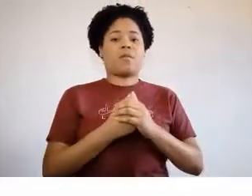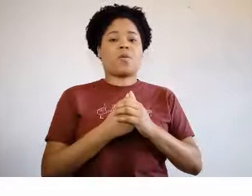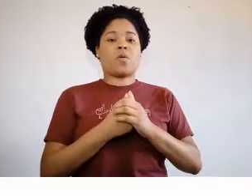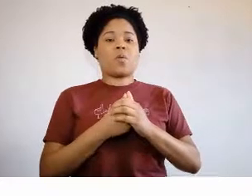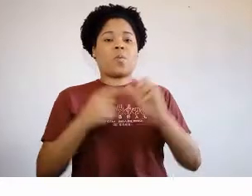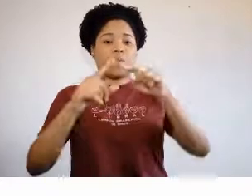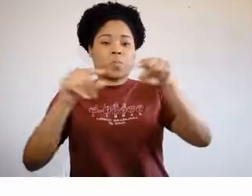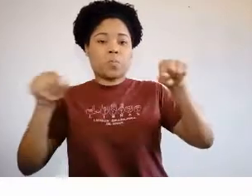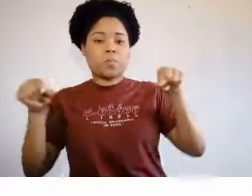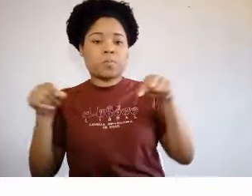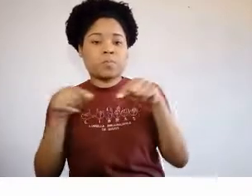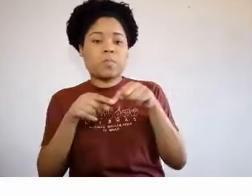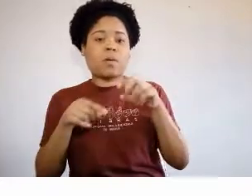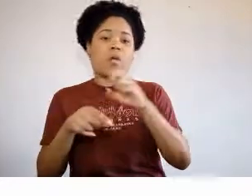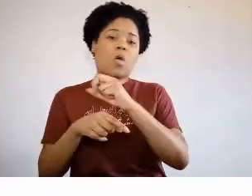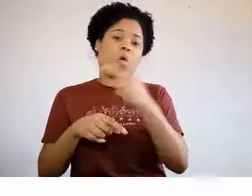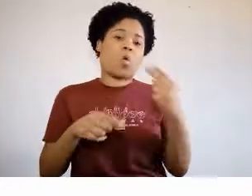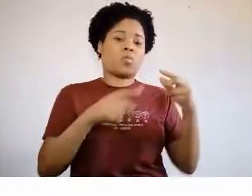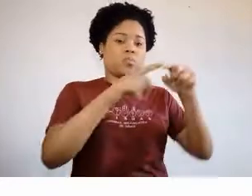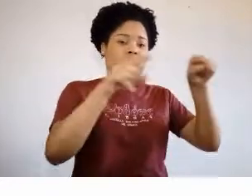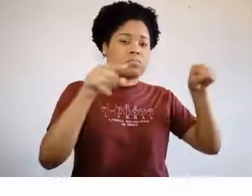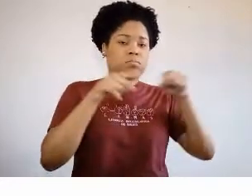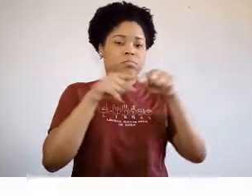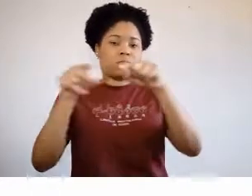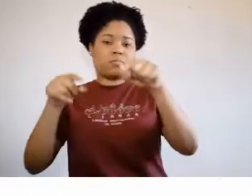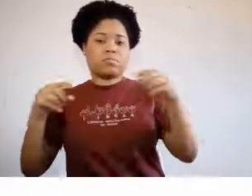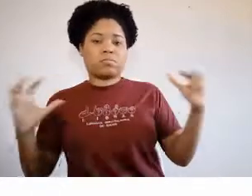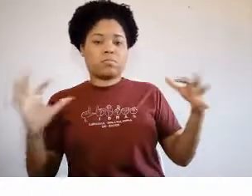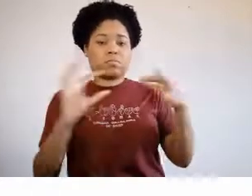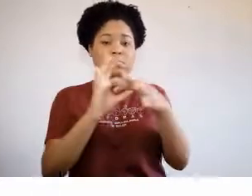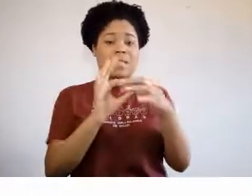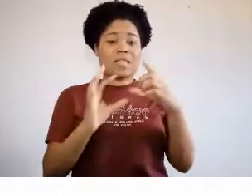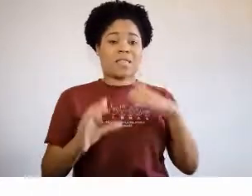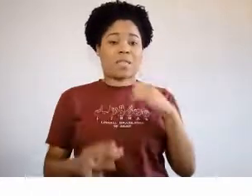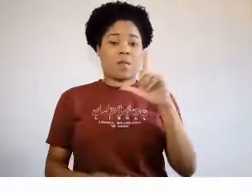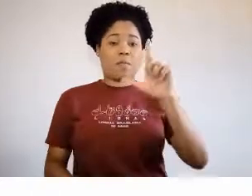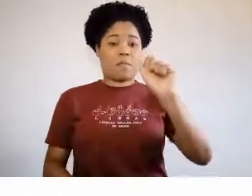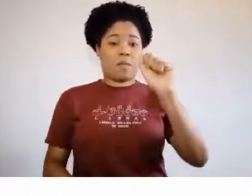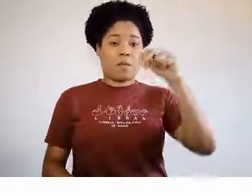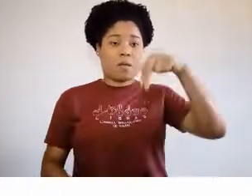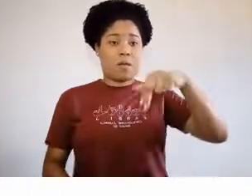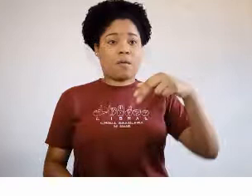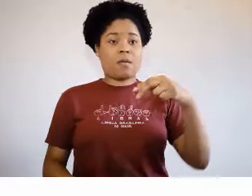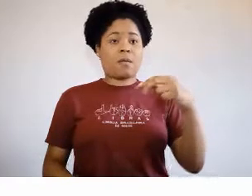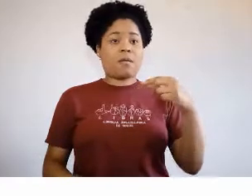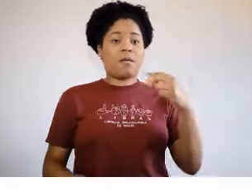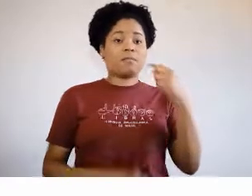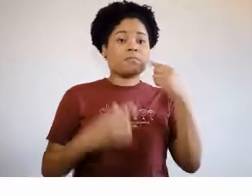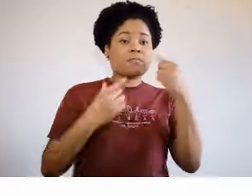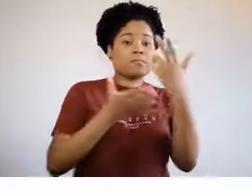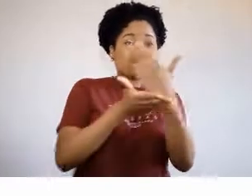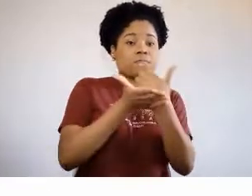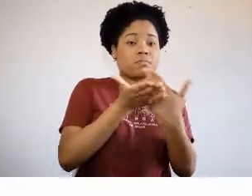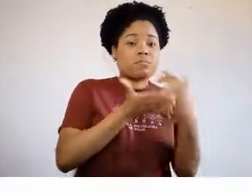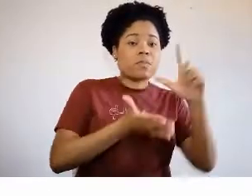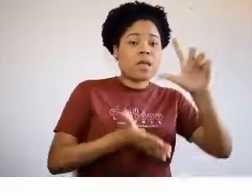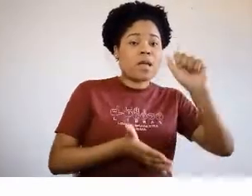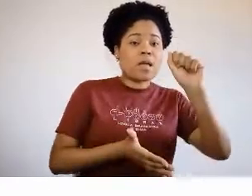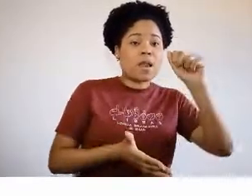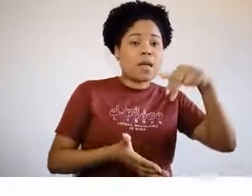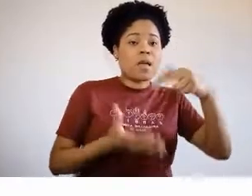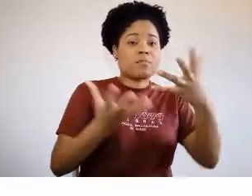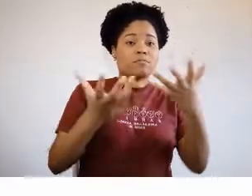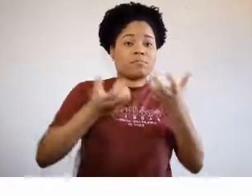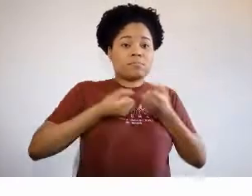prédio, uma sala, ou então várias salas interligadas, eu tenho ali uma LAN. Aqui está sendo demonstrado uma LAN